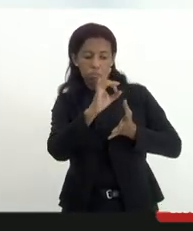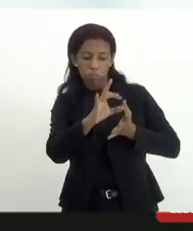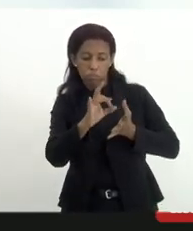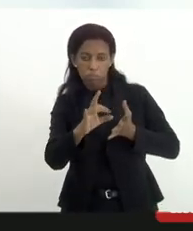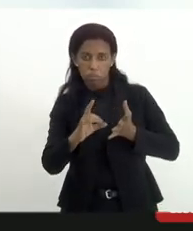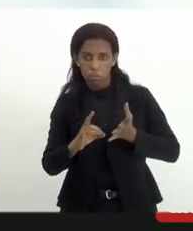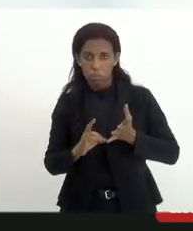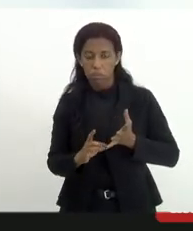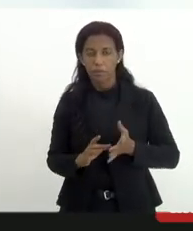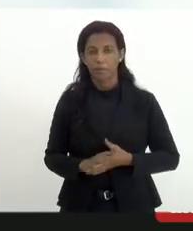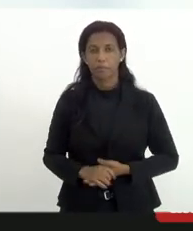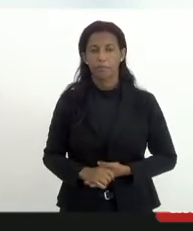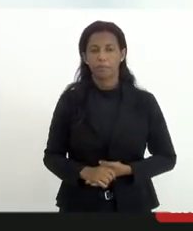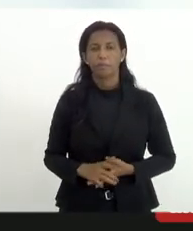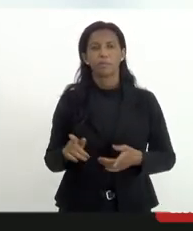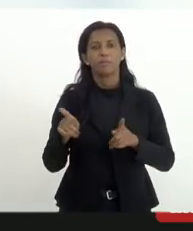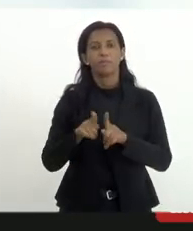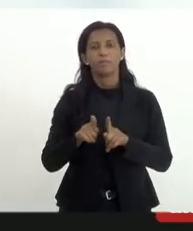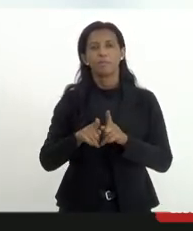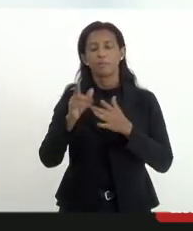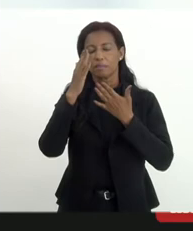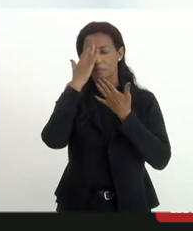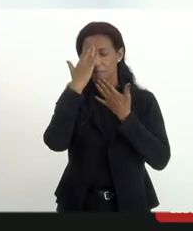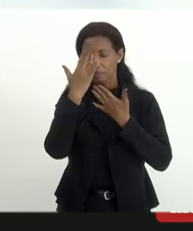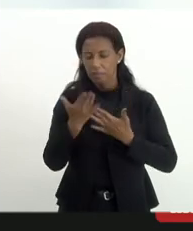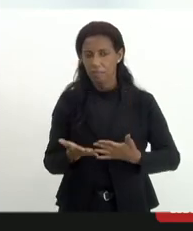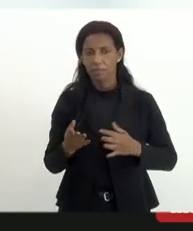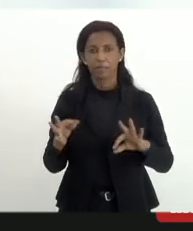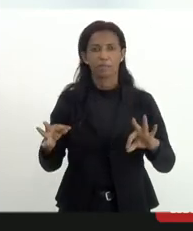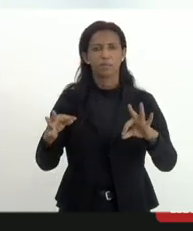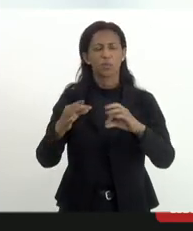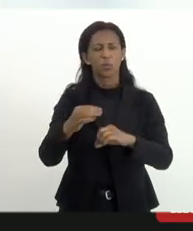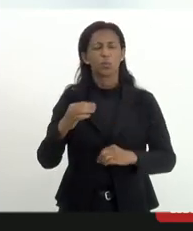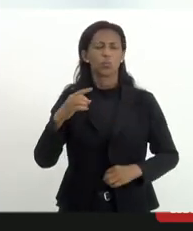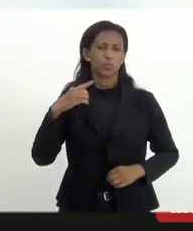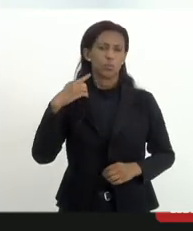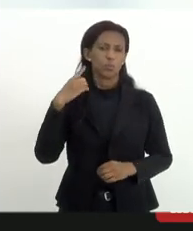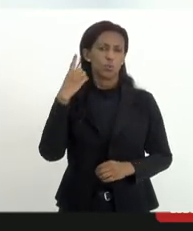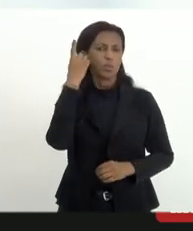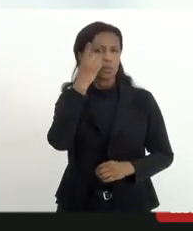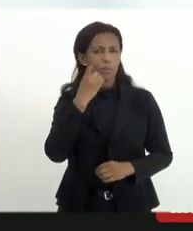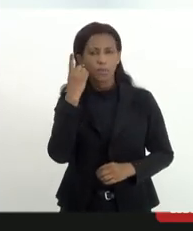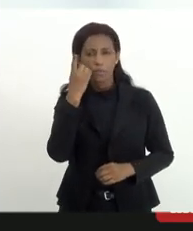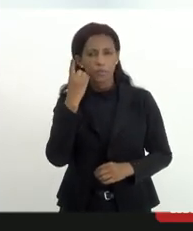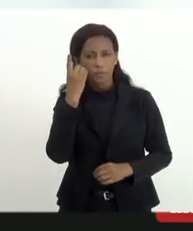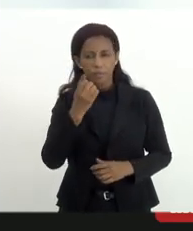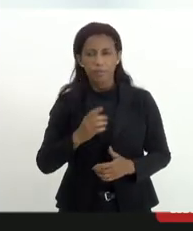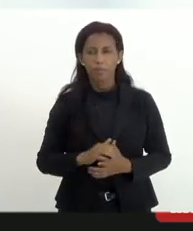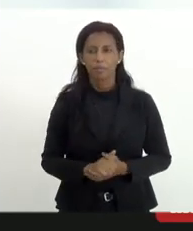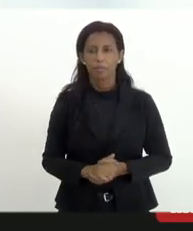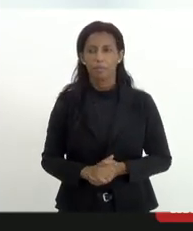Queria deixar também aqui o agradecimento a todos os deputados